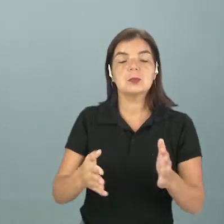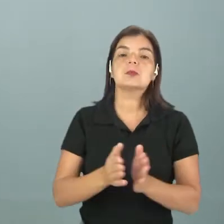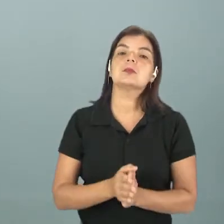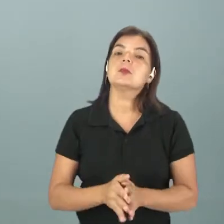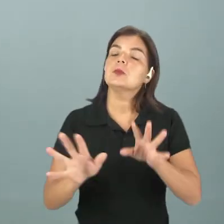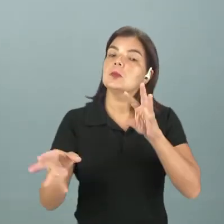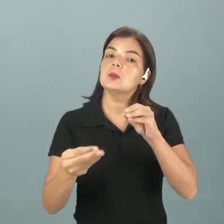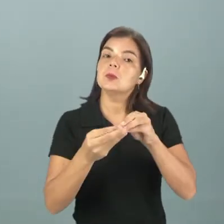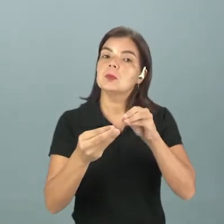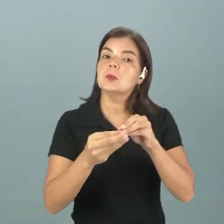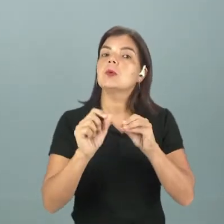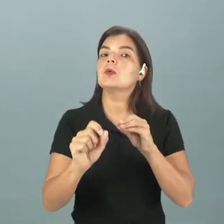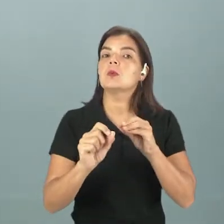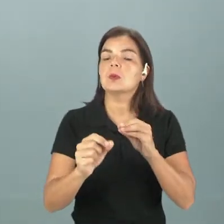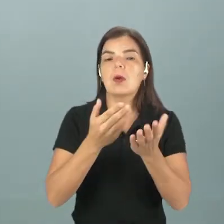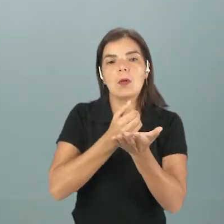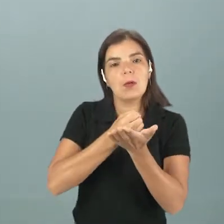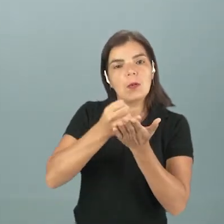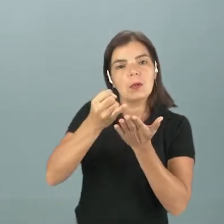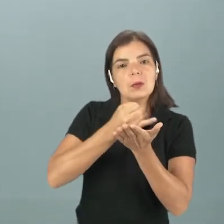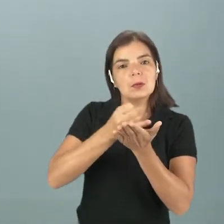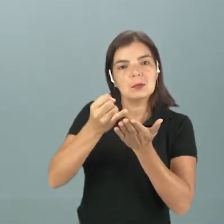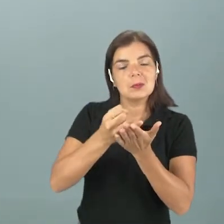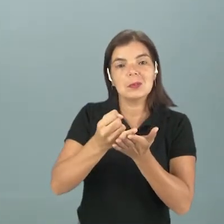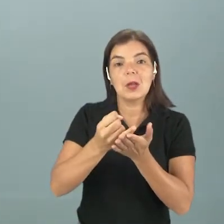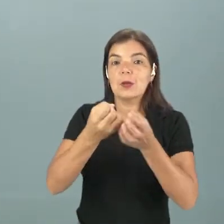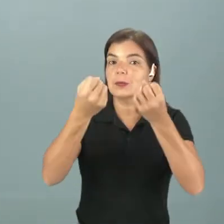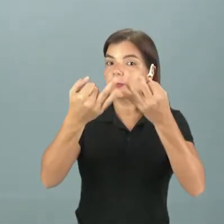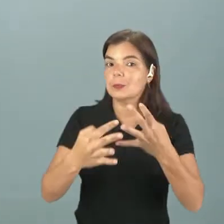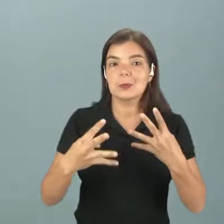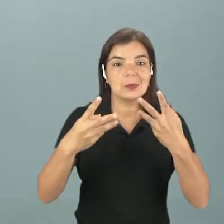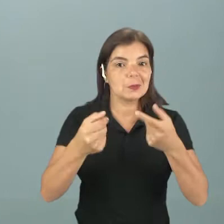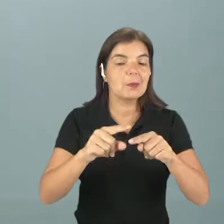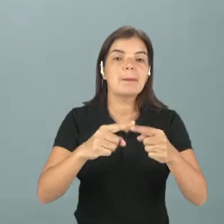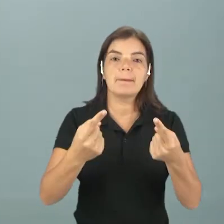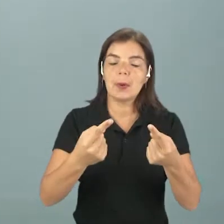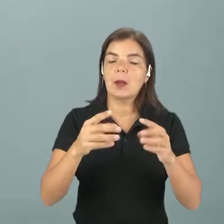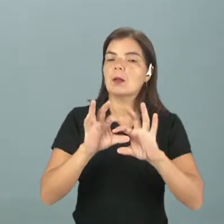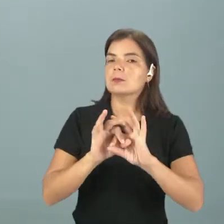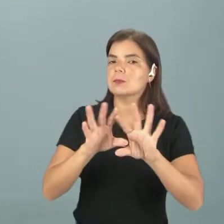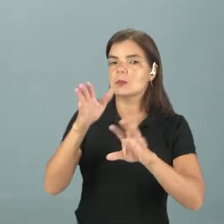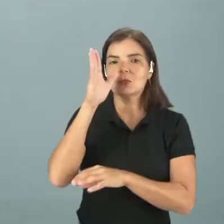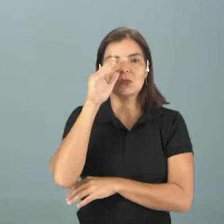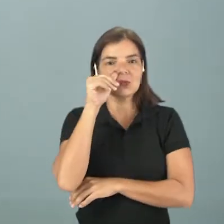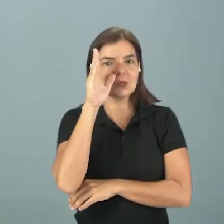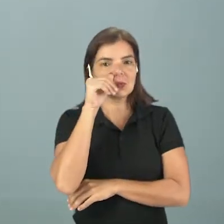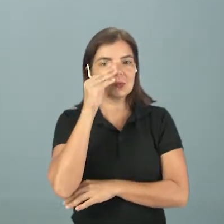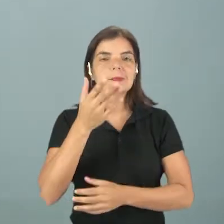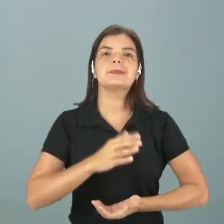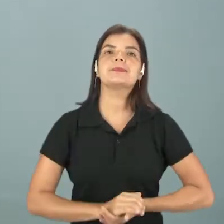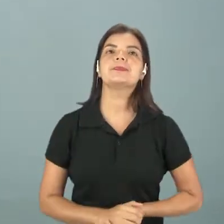papel da sinopse é justamente essa introdução. Não vou contar tudo, mas vou deixar aquela curiosidade.